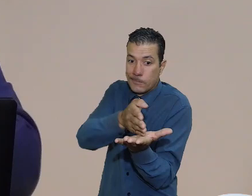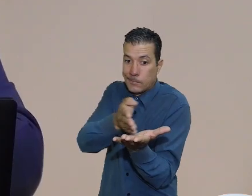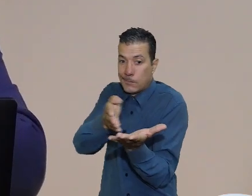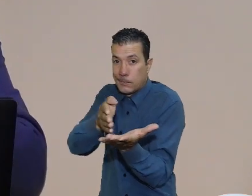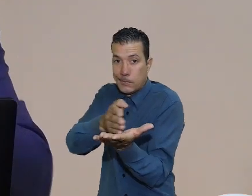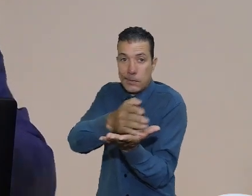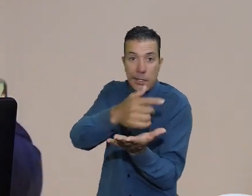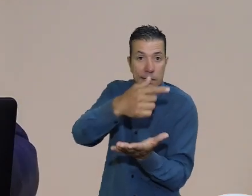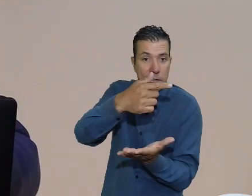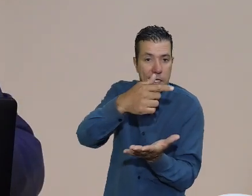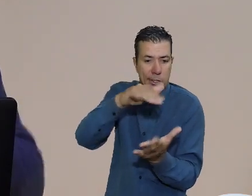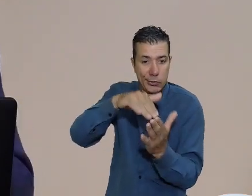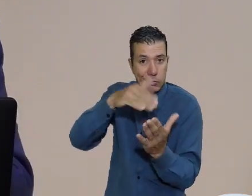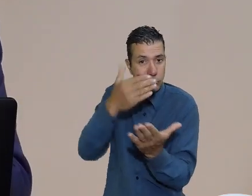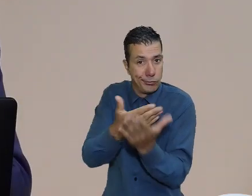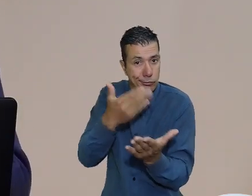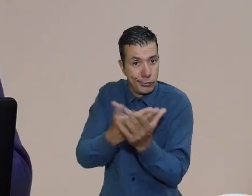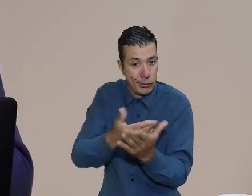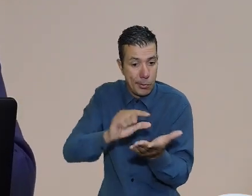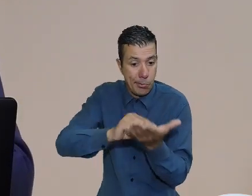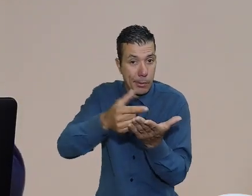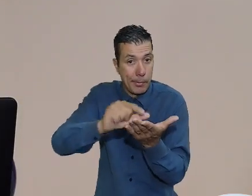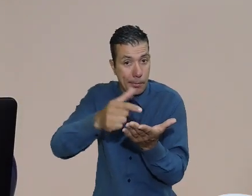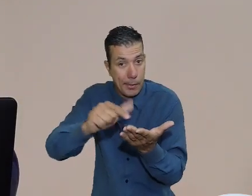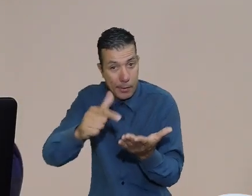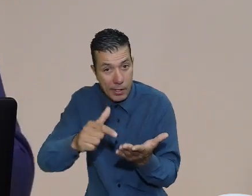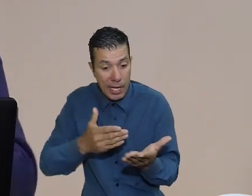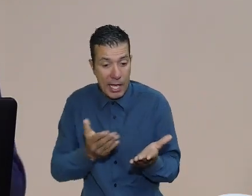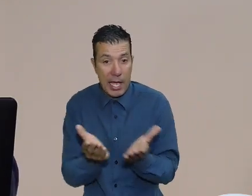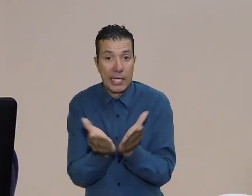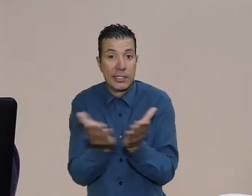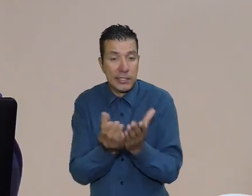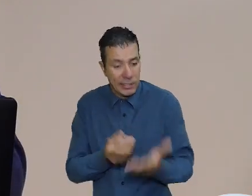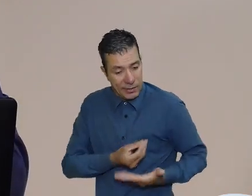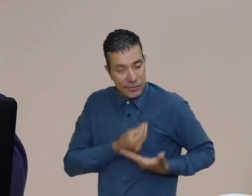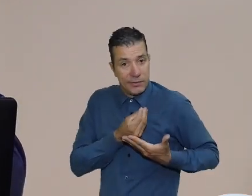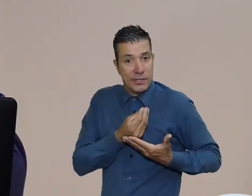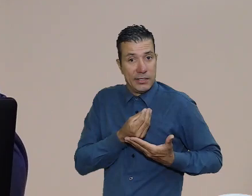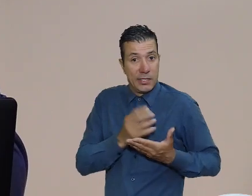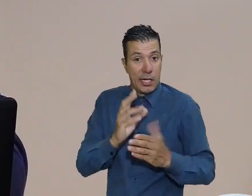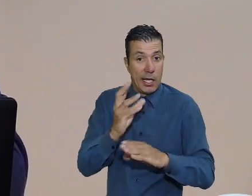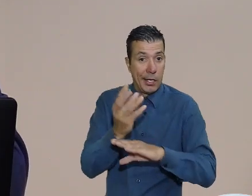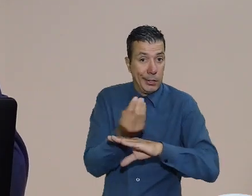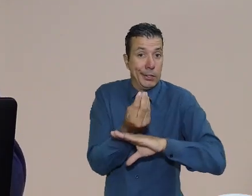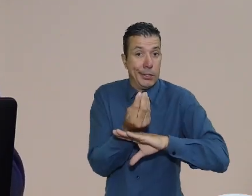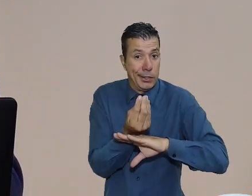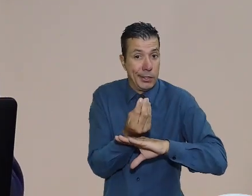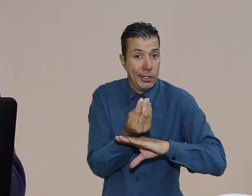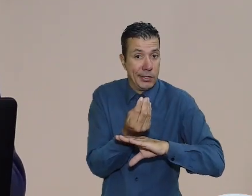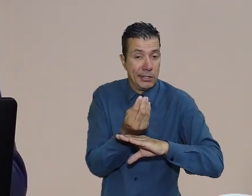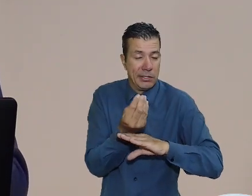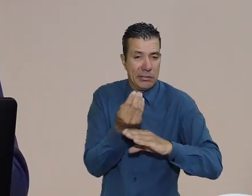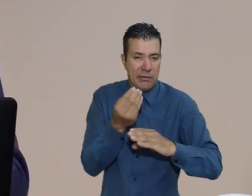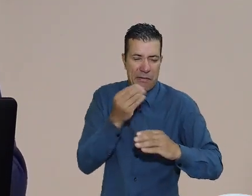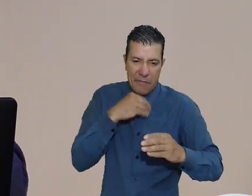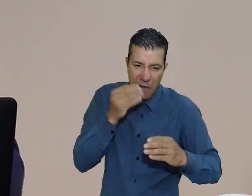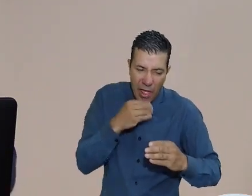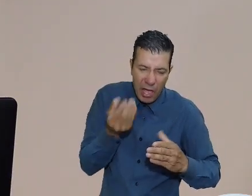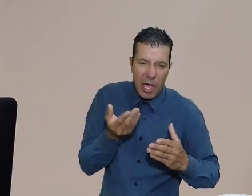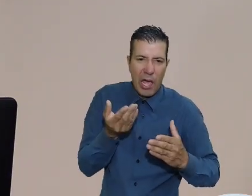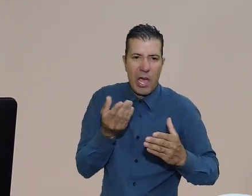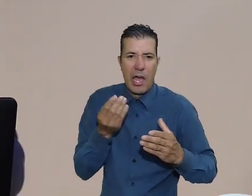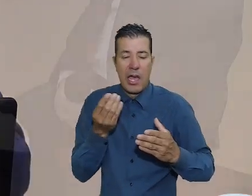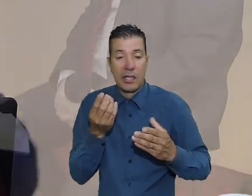e entendemos que a vida do cristão, a vida da igreja, ela é marcada por fracassos, mas